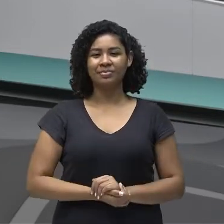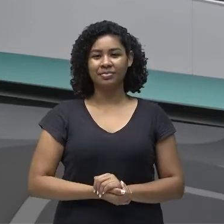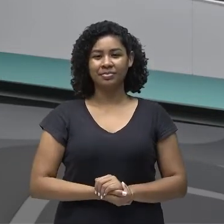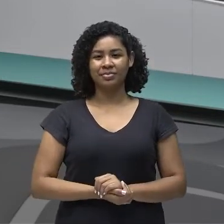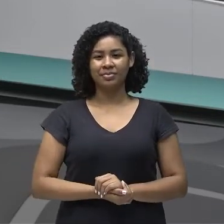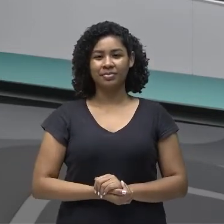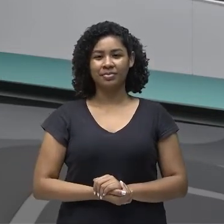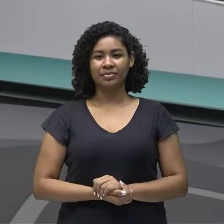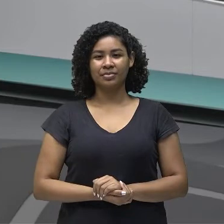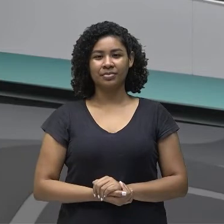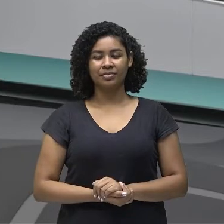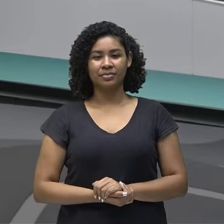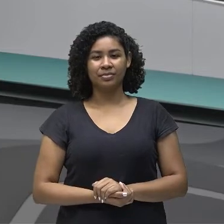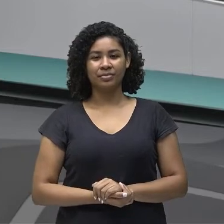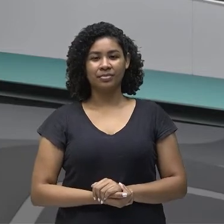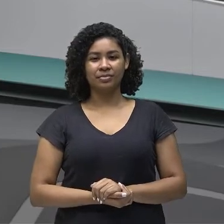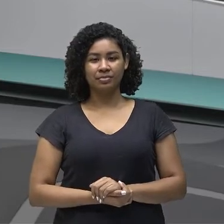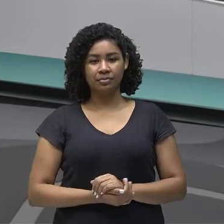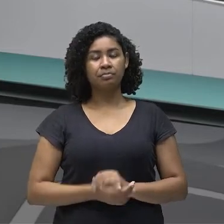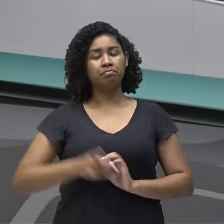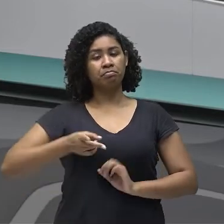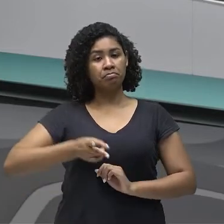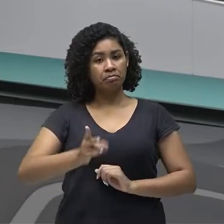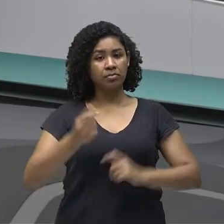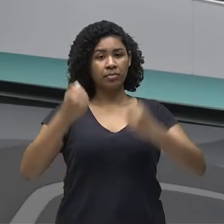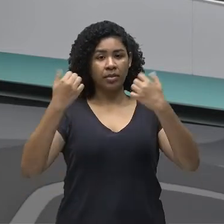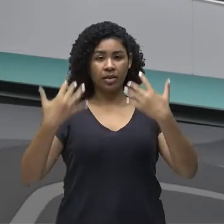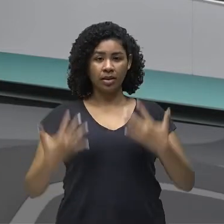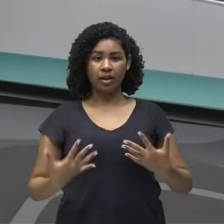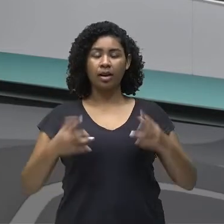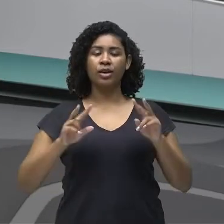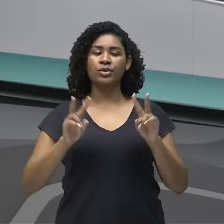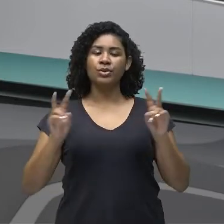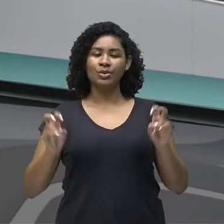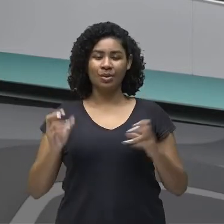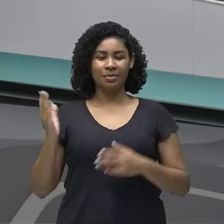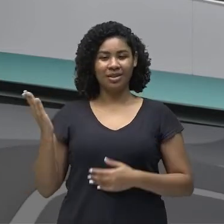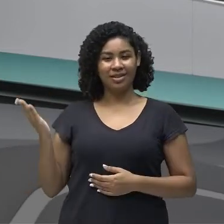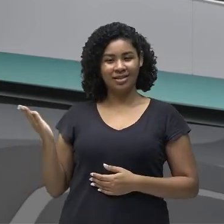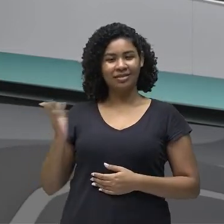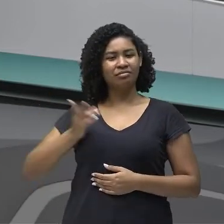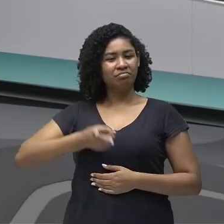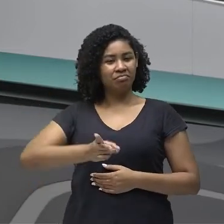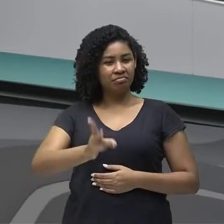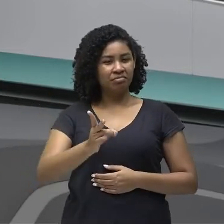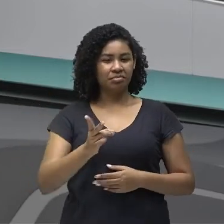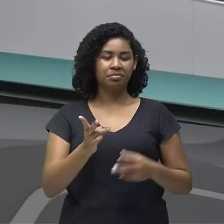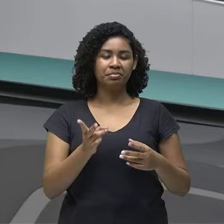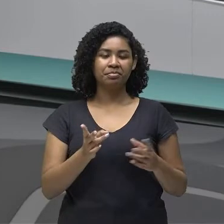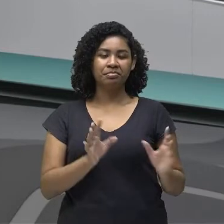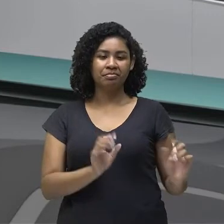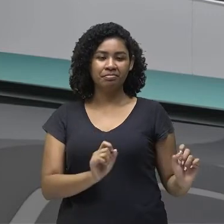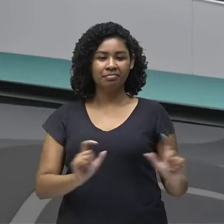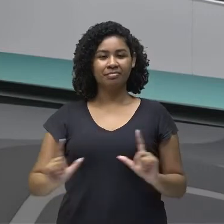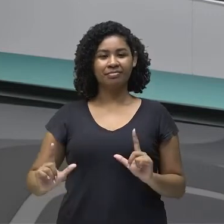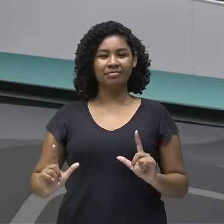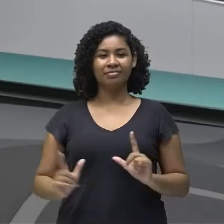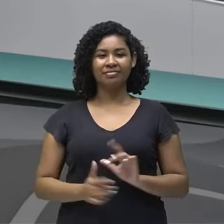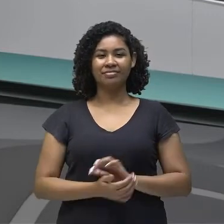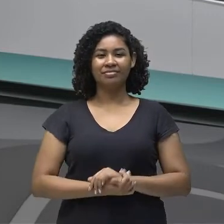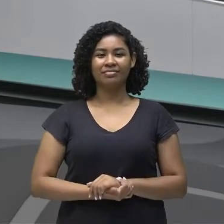people? Então, nós vamos continuar falando um pouquinho mais, né, sobre isso. Quero que vocês acompanhem comigo agora. Vamos dar uma